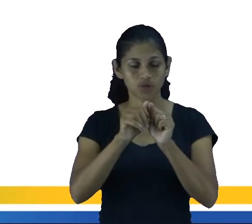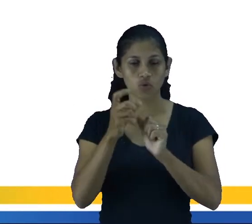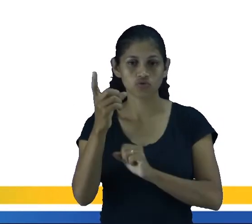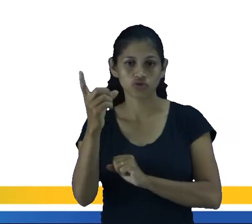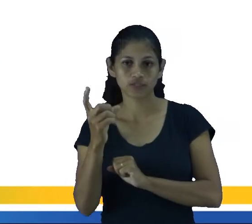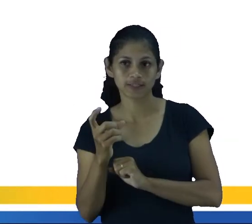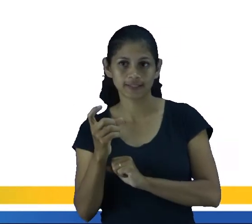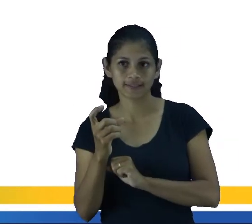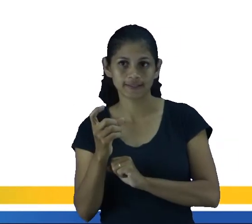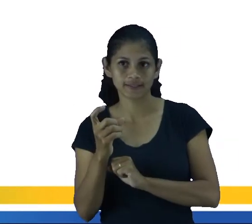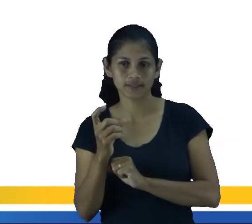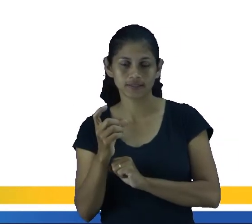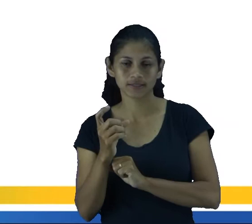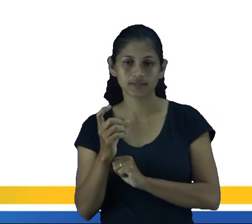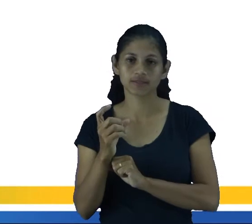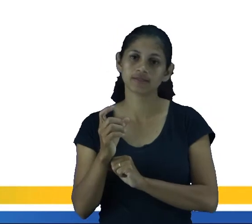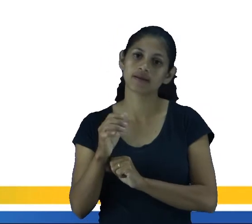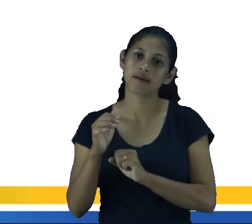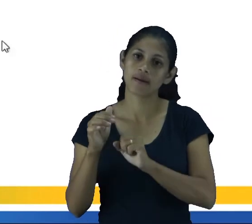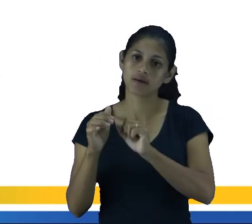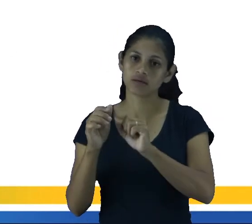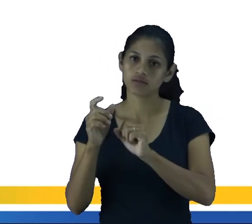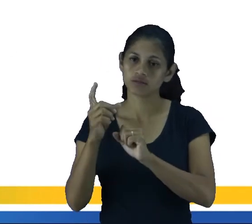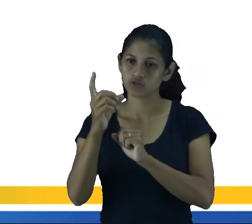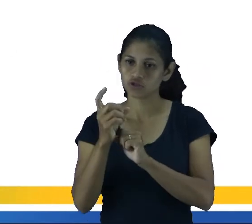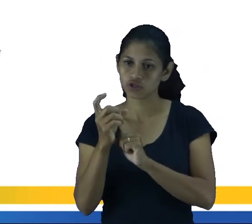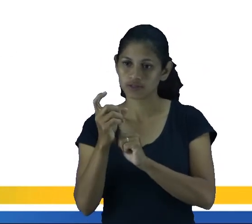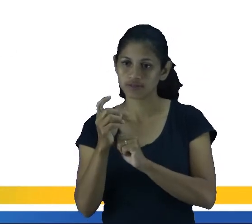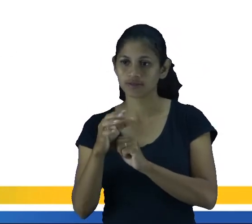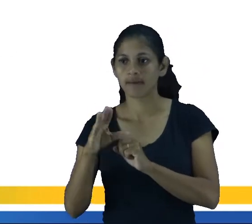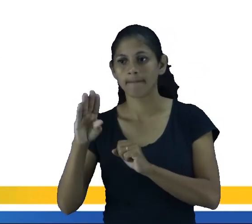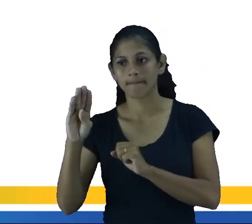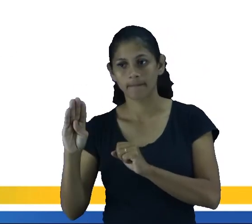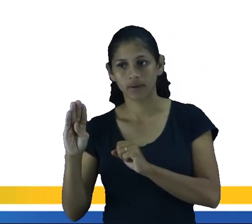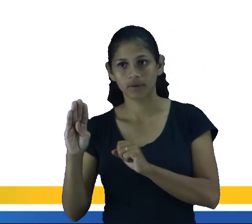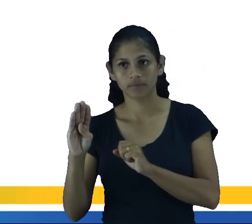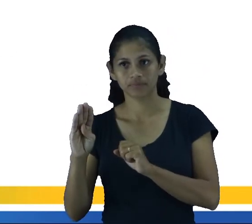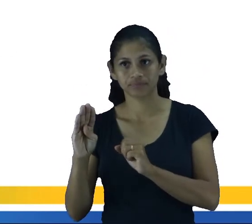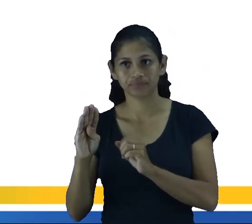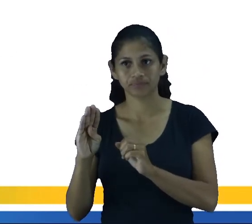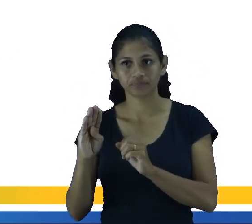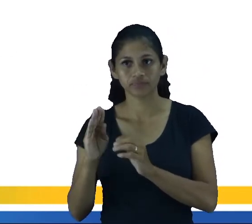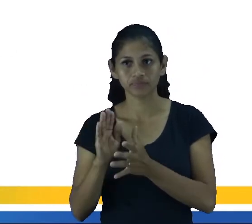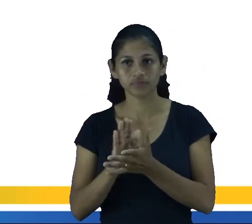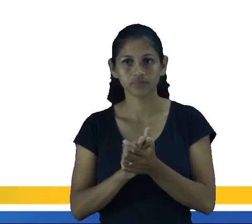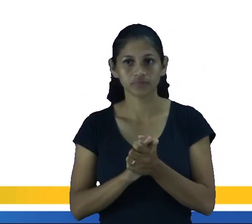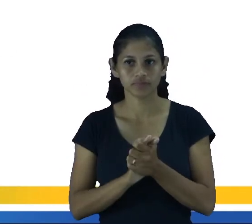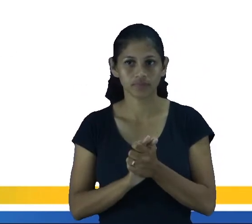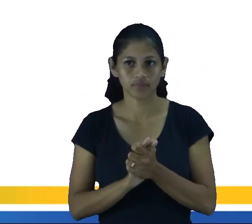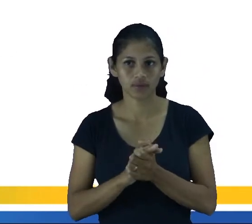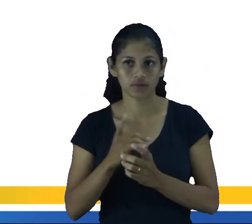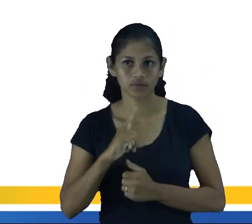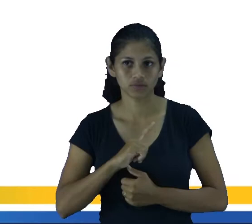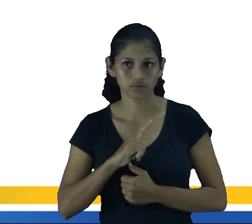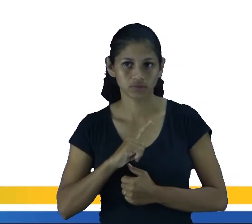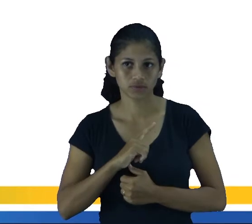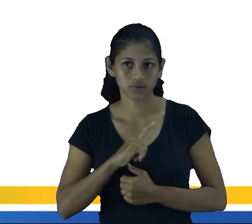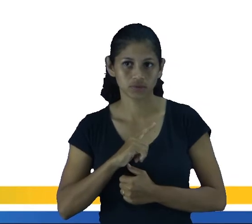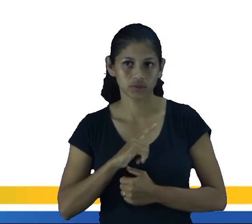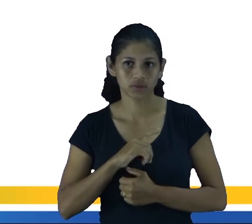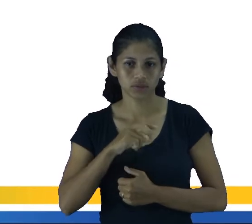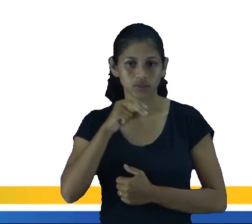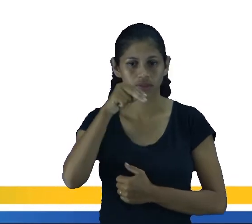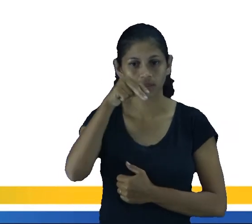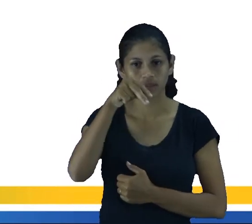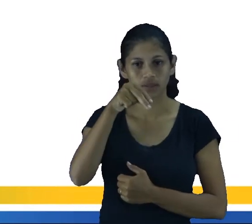Então, a gente vai ter aqui, ó, a troca dos elementos. Então, aqui no nosso exemplo, a gente tem o magnésio, né, ligado